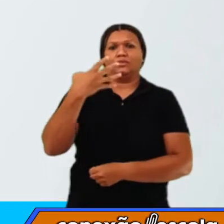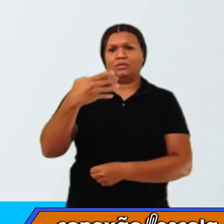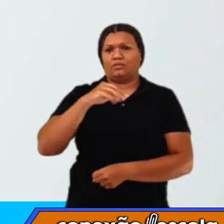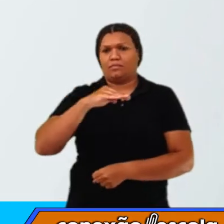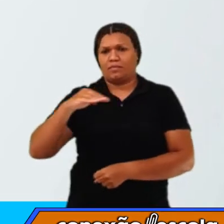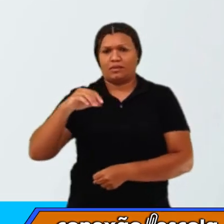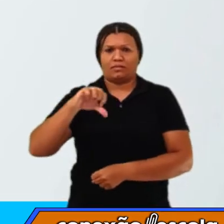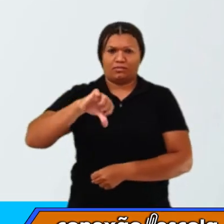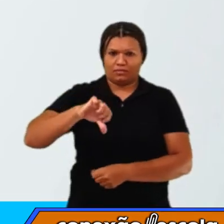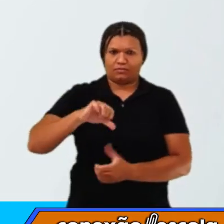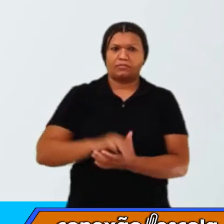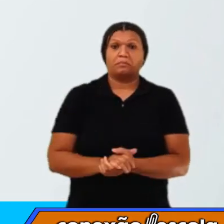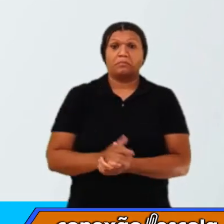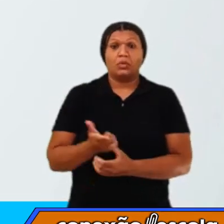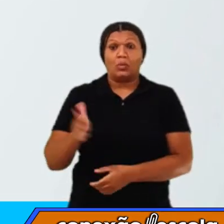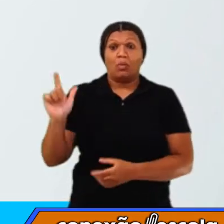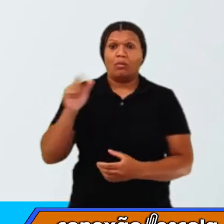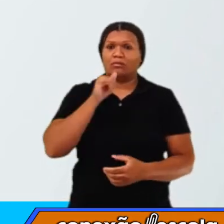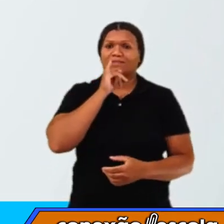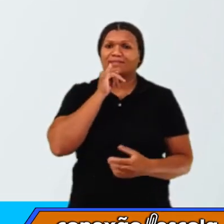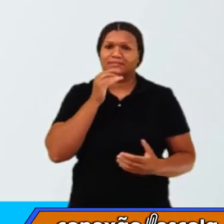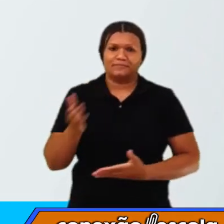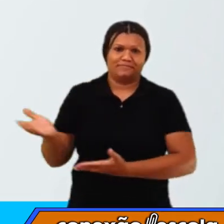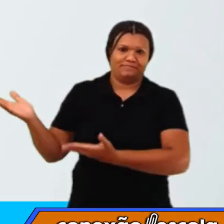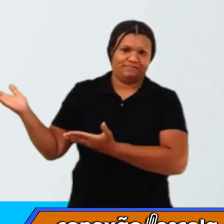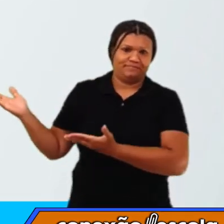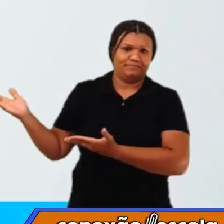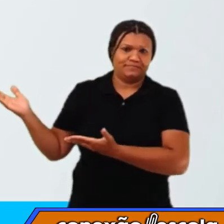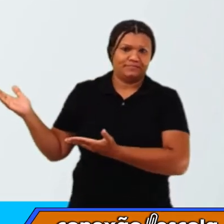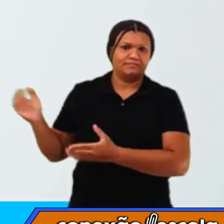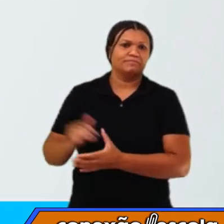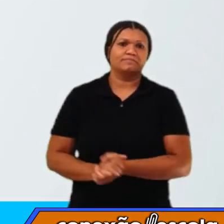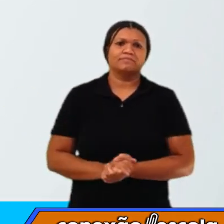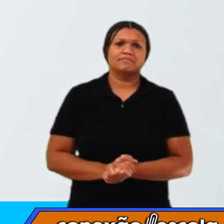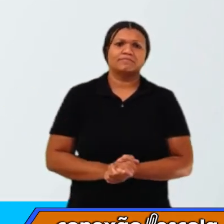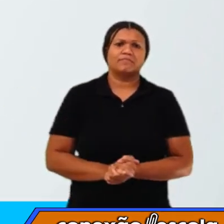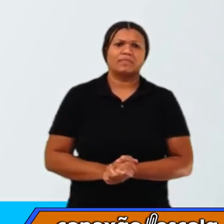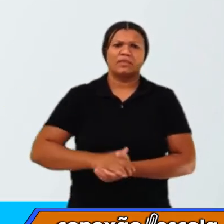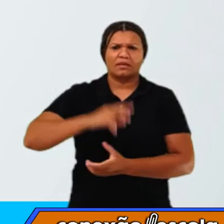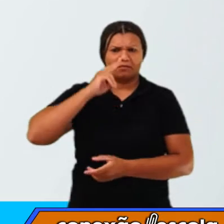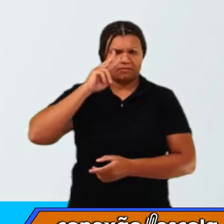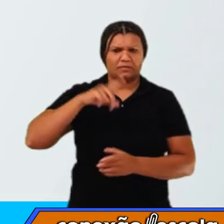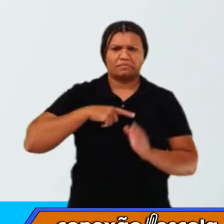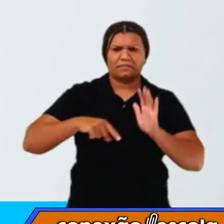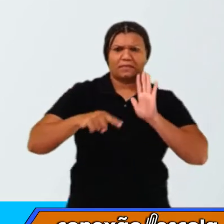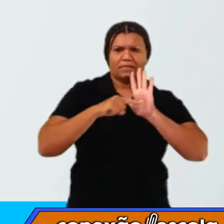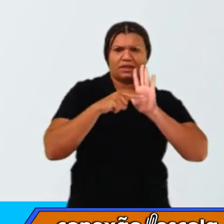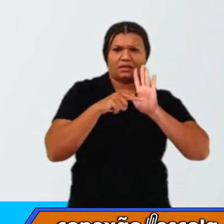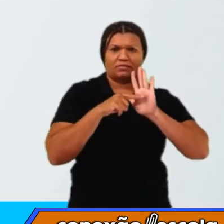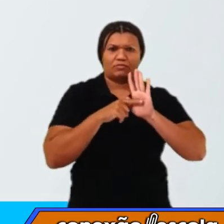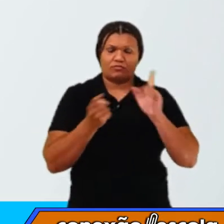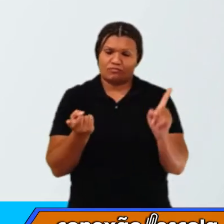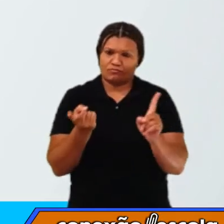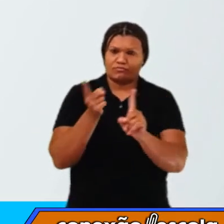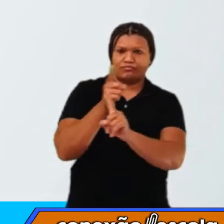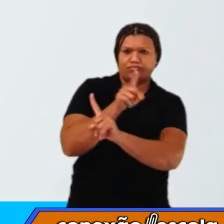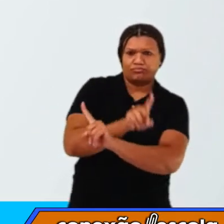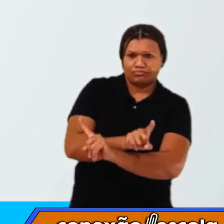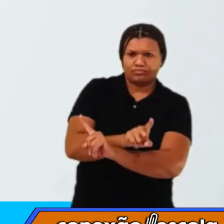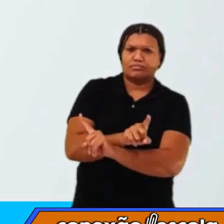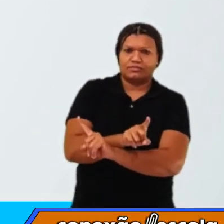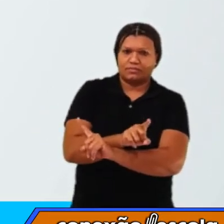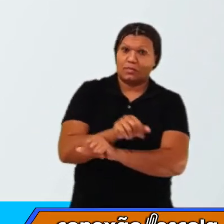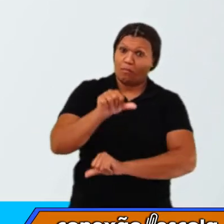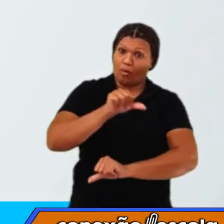agora que eu tenho a base negativa Normal normal inverte a base muda o sinal do